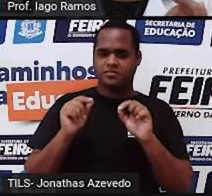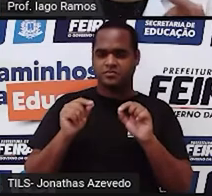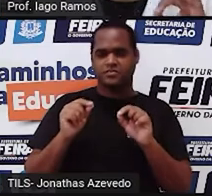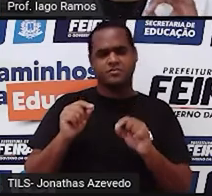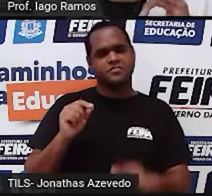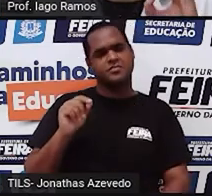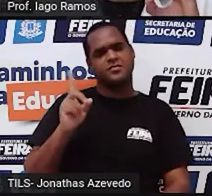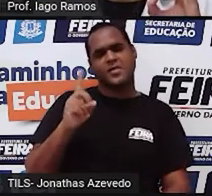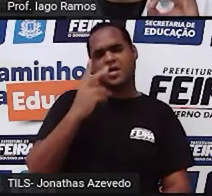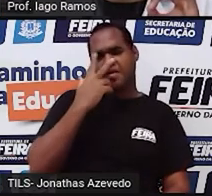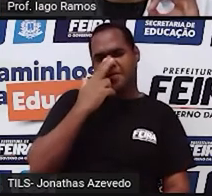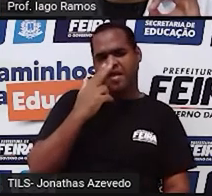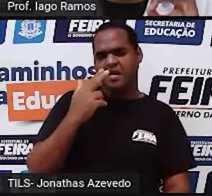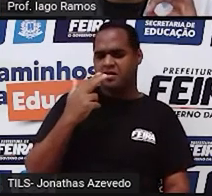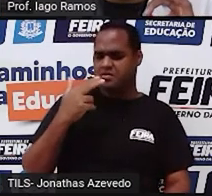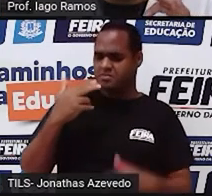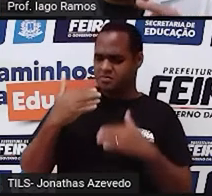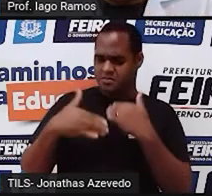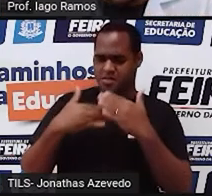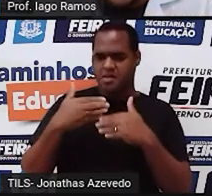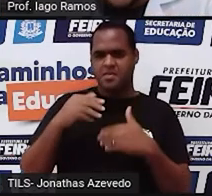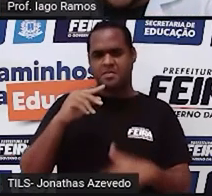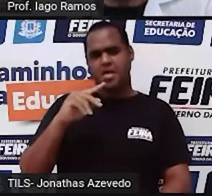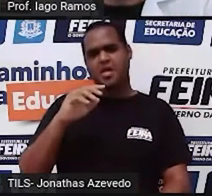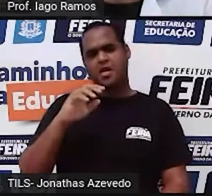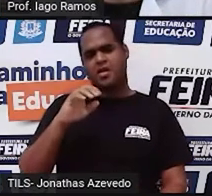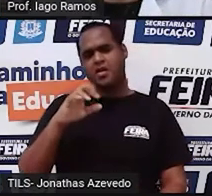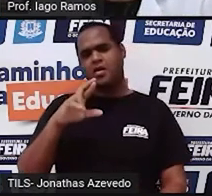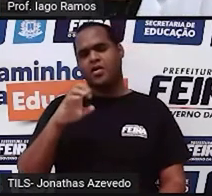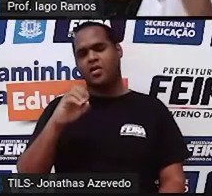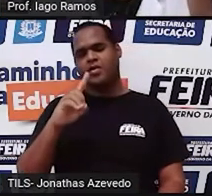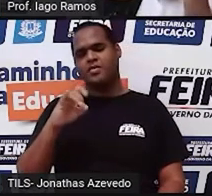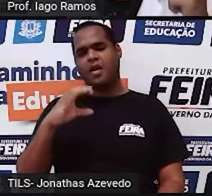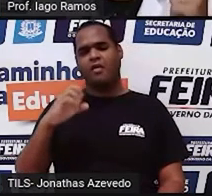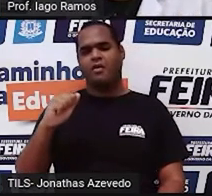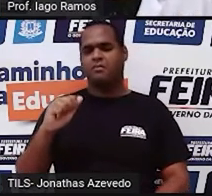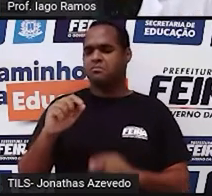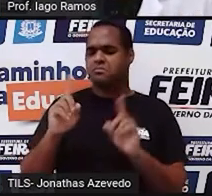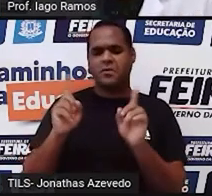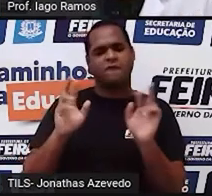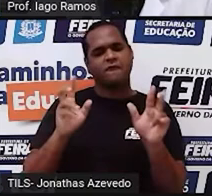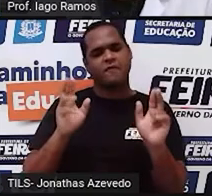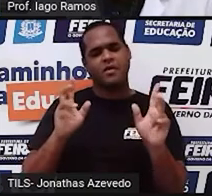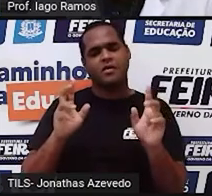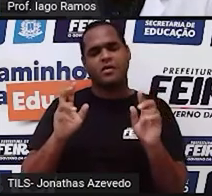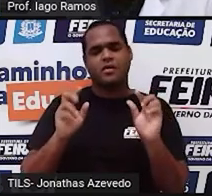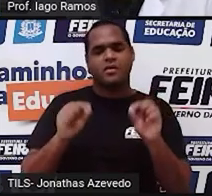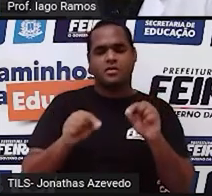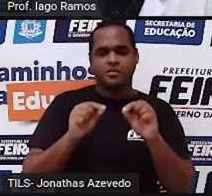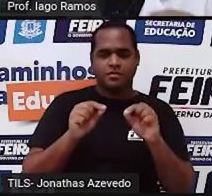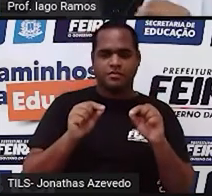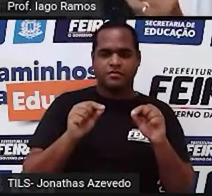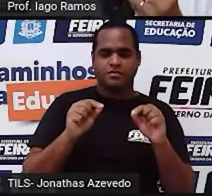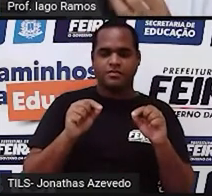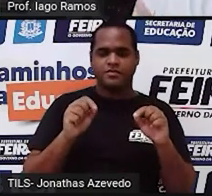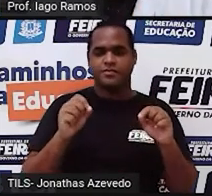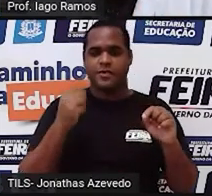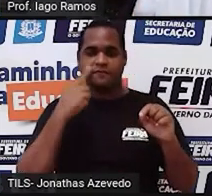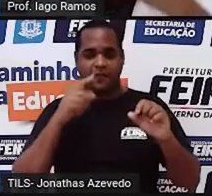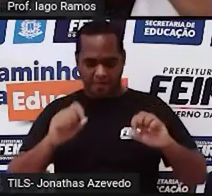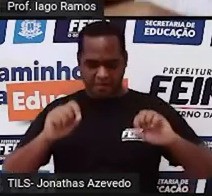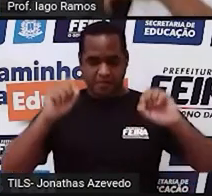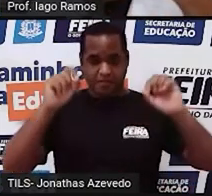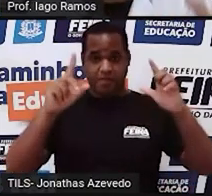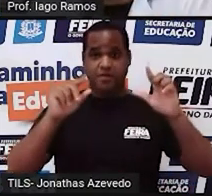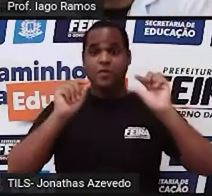dízima não periódica Ah tá olha só o que tem aí na tela o que é que